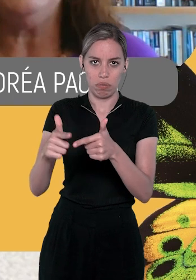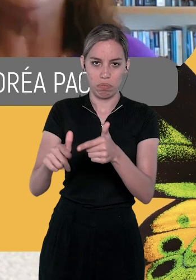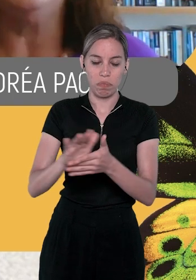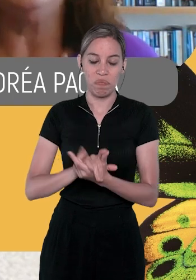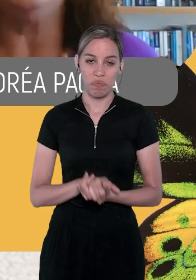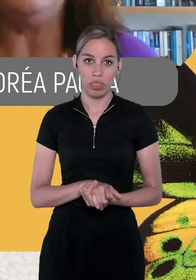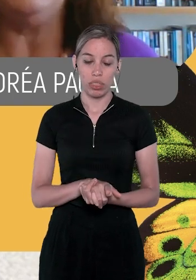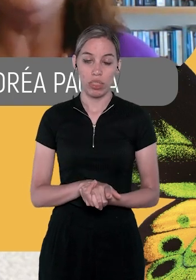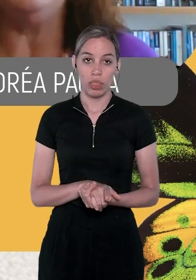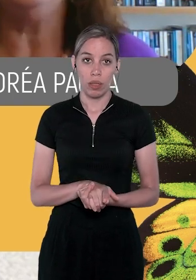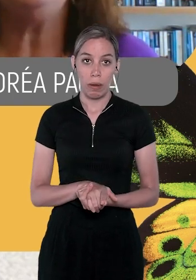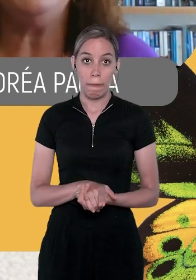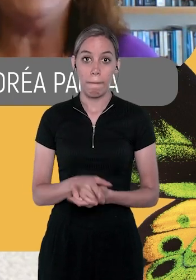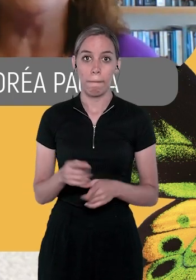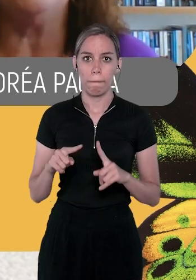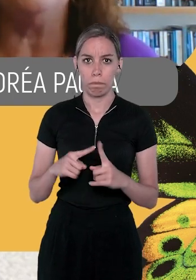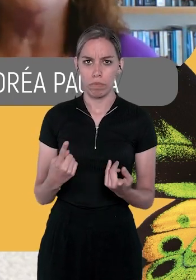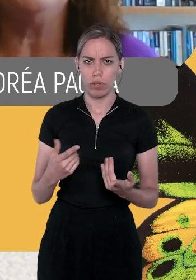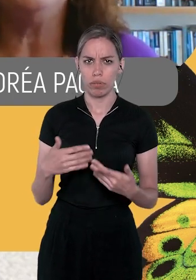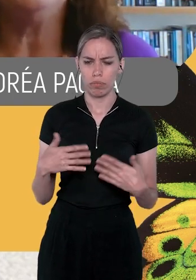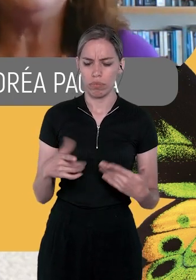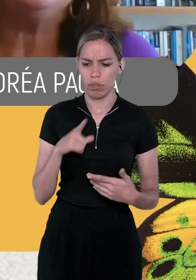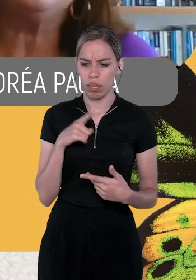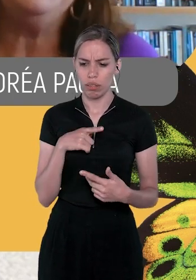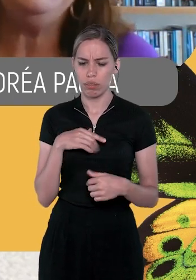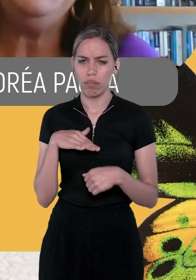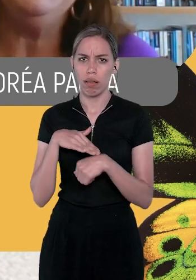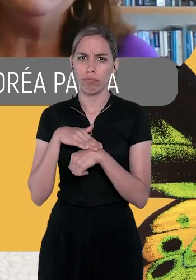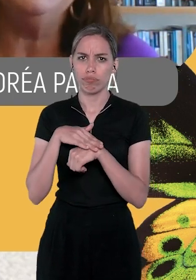aposta no diálogo